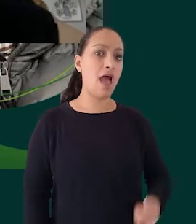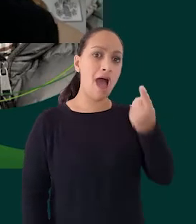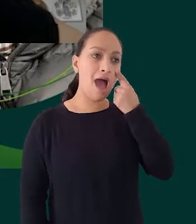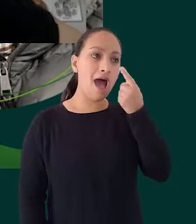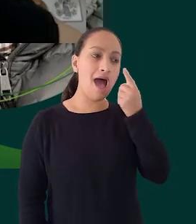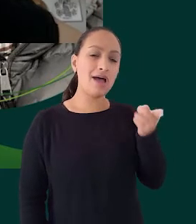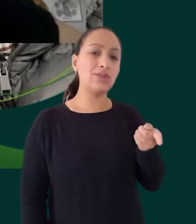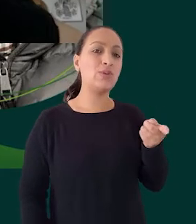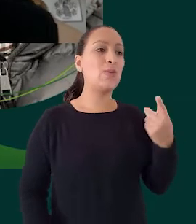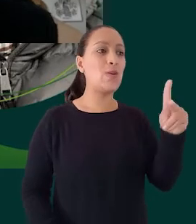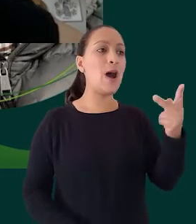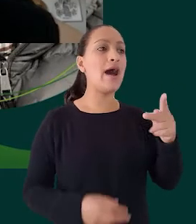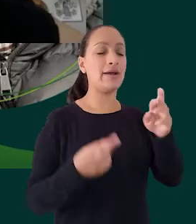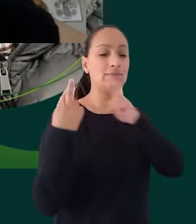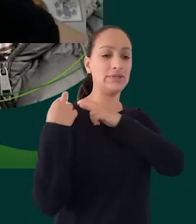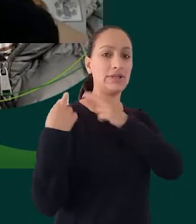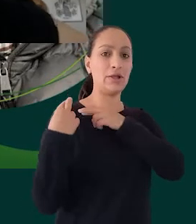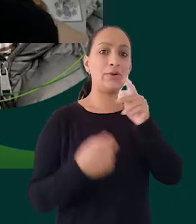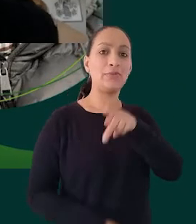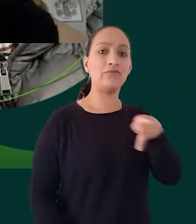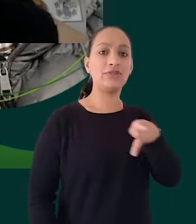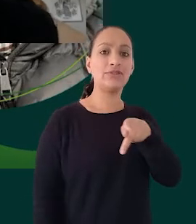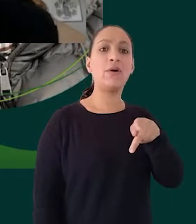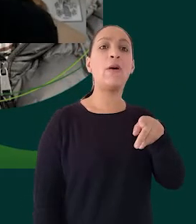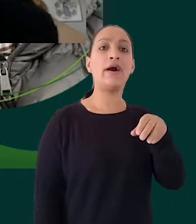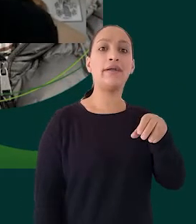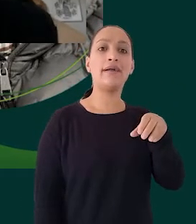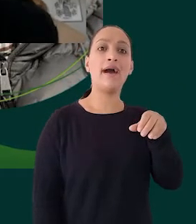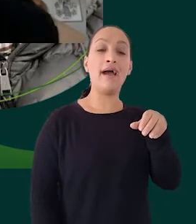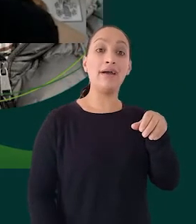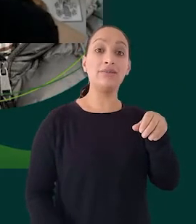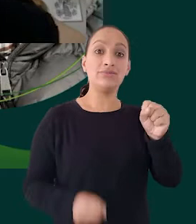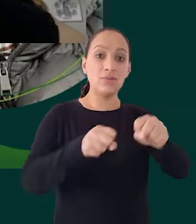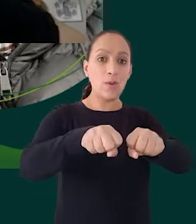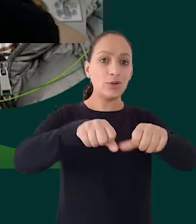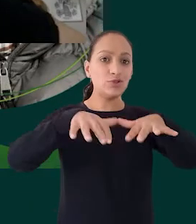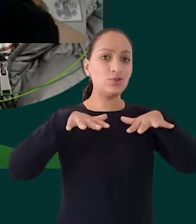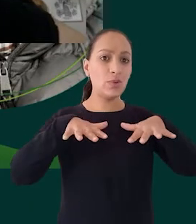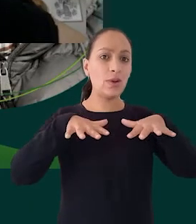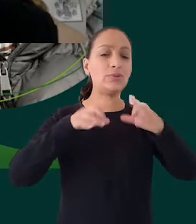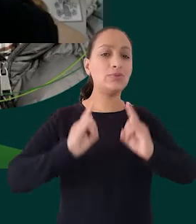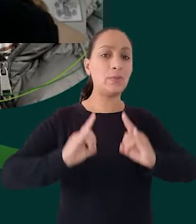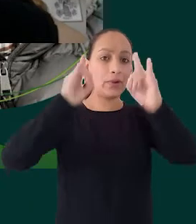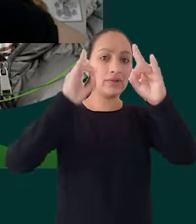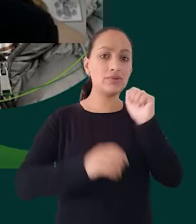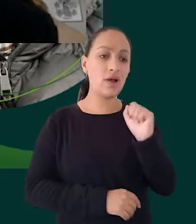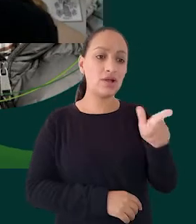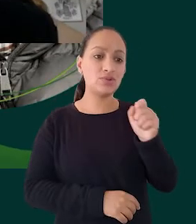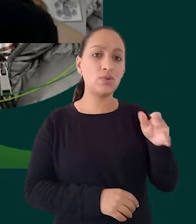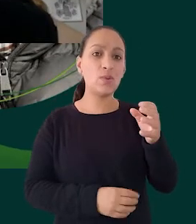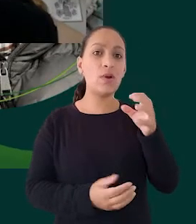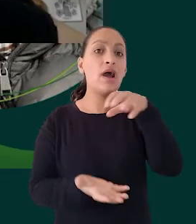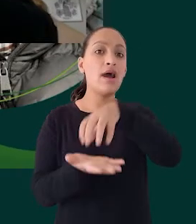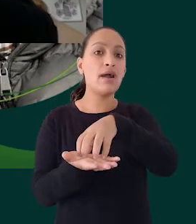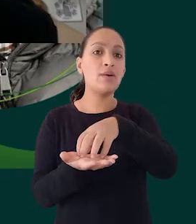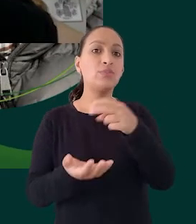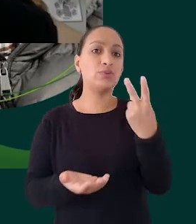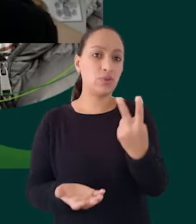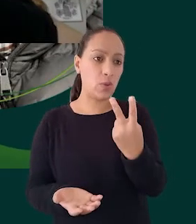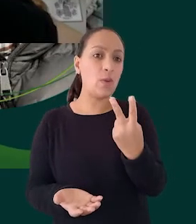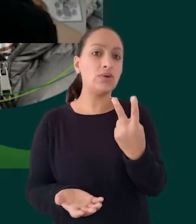professor Rafael do Amaral, Que massa. né, está no auditório do prédio azul do Campus 2 com